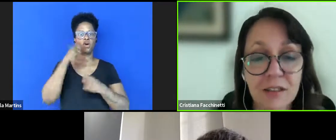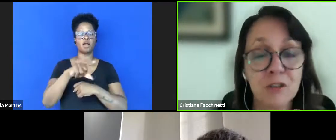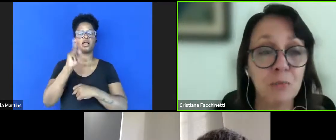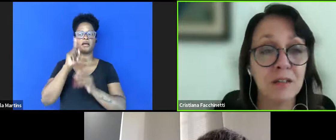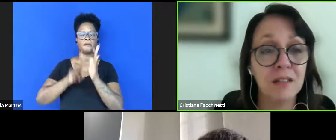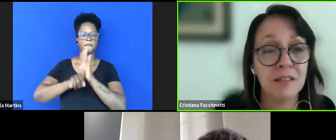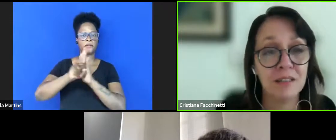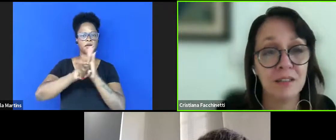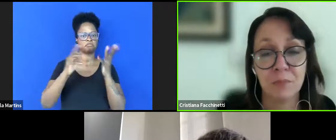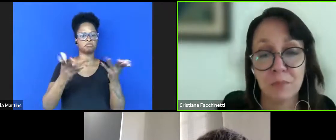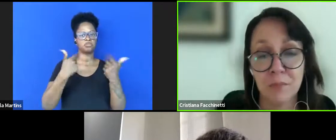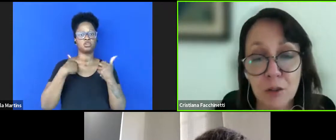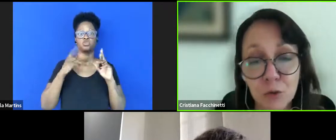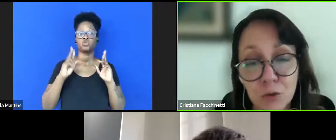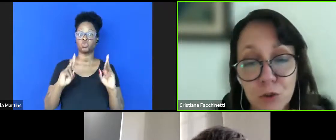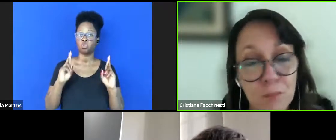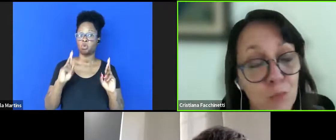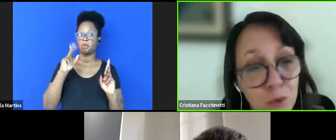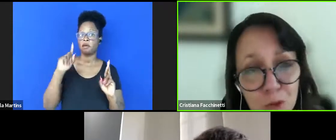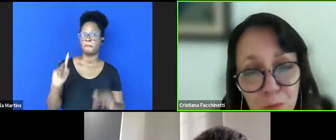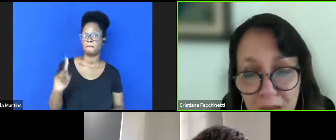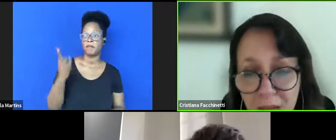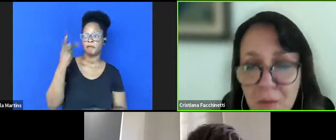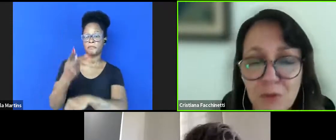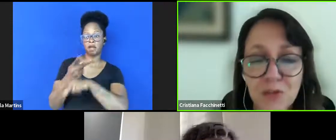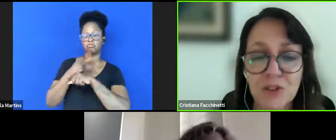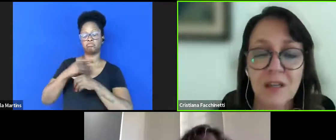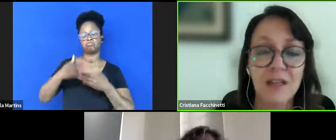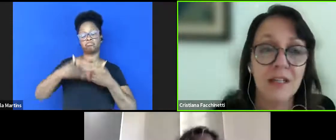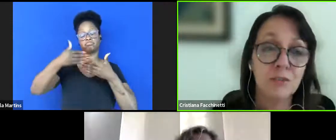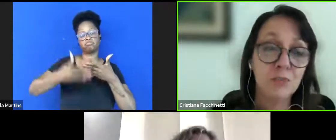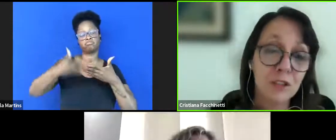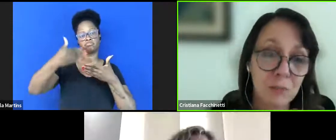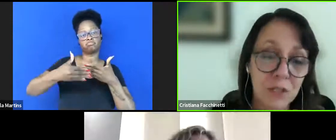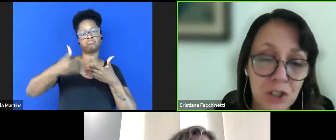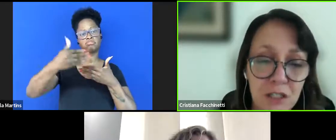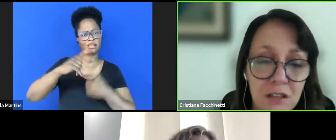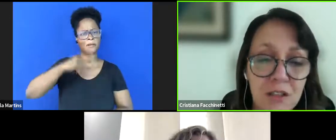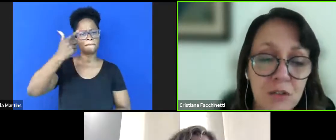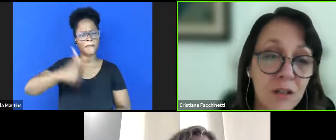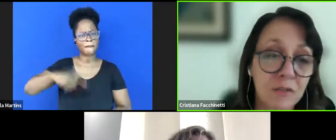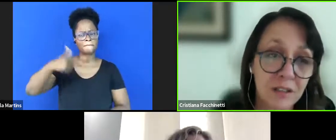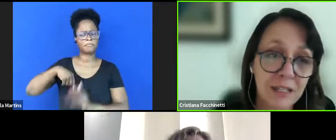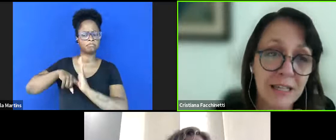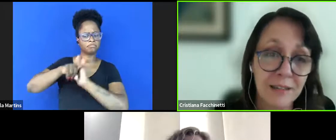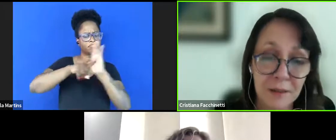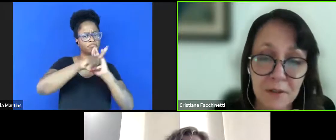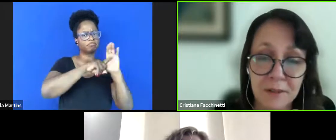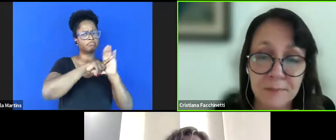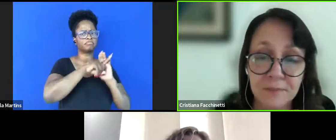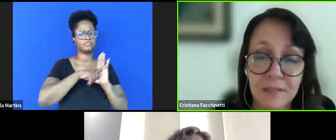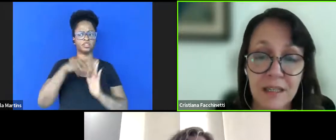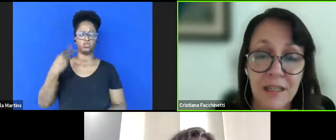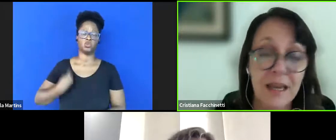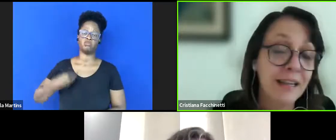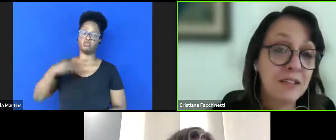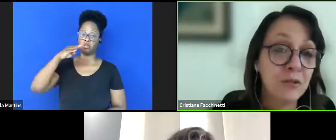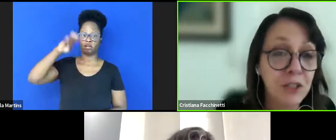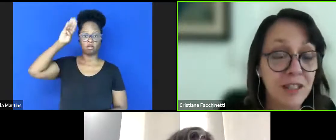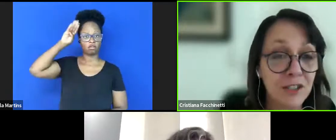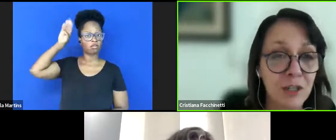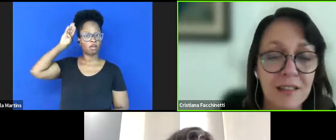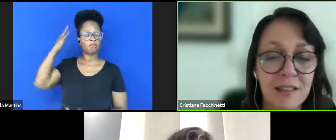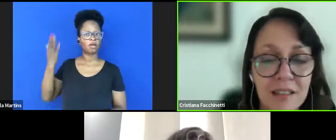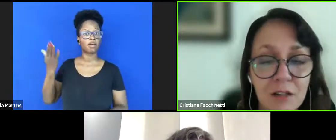pesquisadora, e eu espero que esse seja o primeiro dos muitos prêmios e de muitas pesquisas da sua vida acadêmica. Aliás,